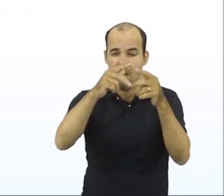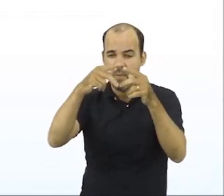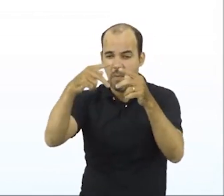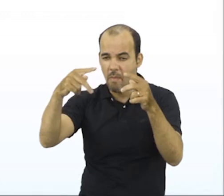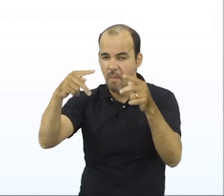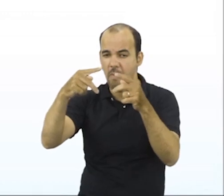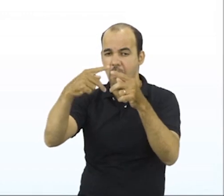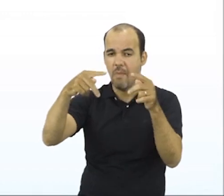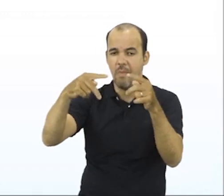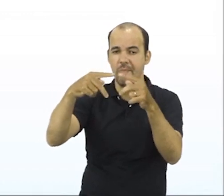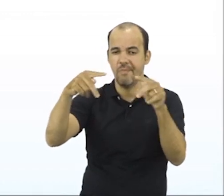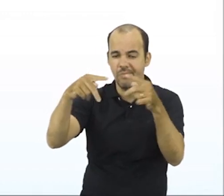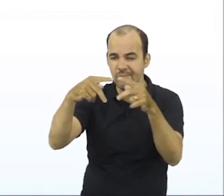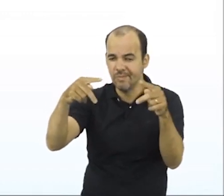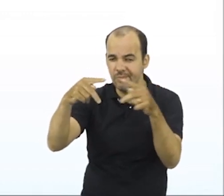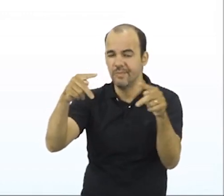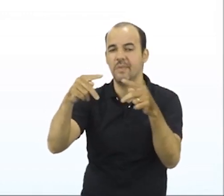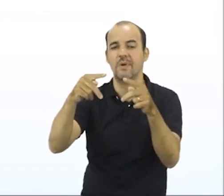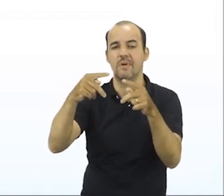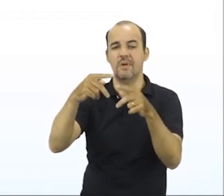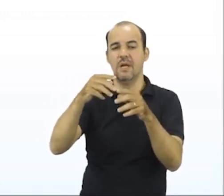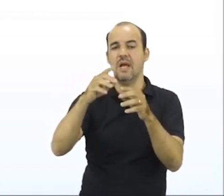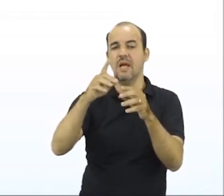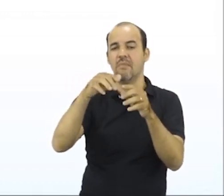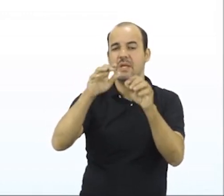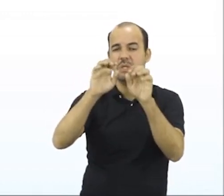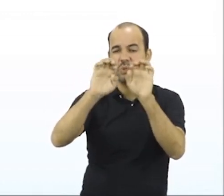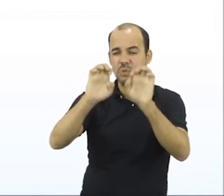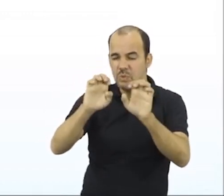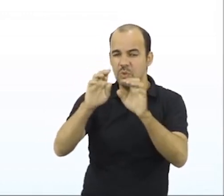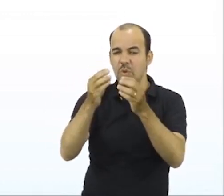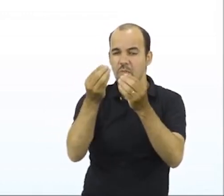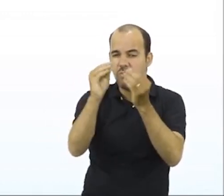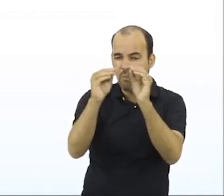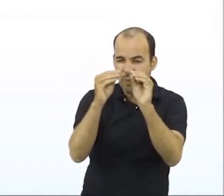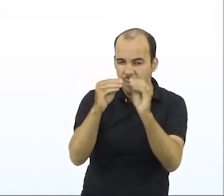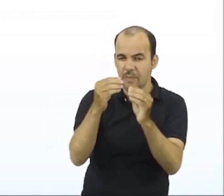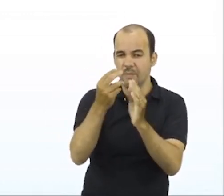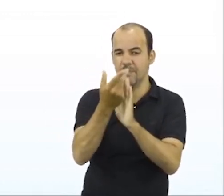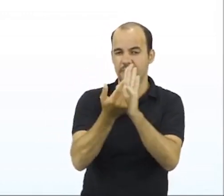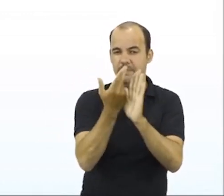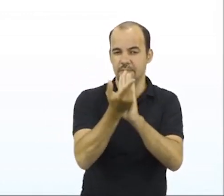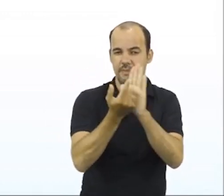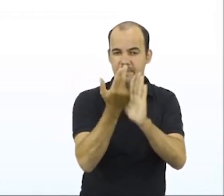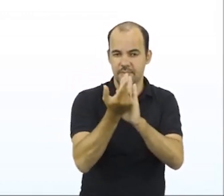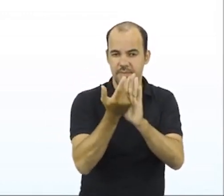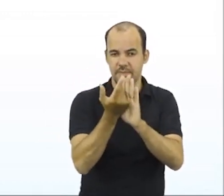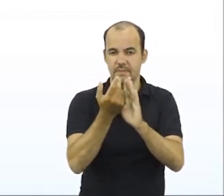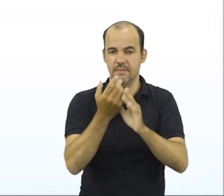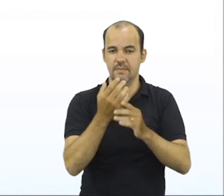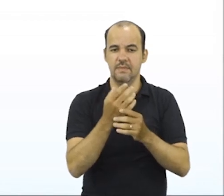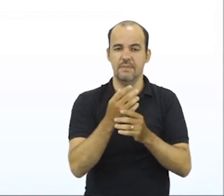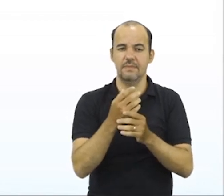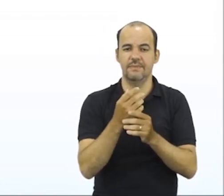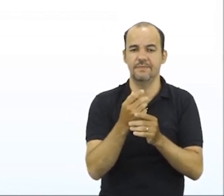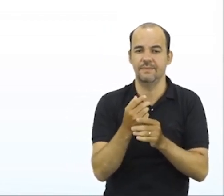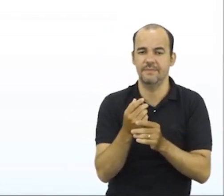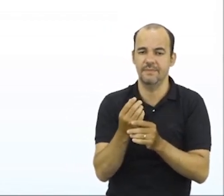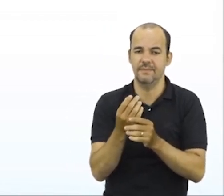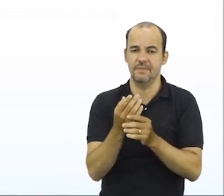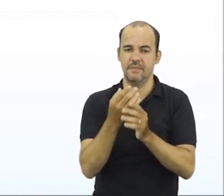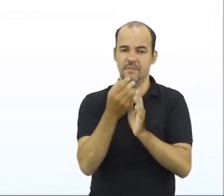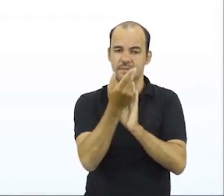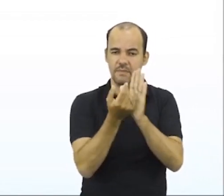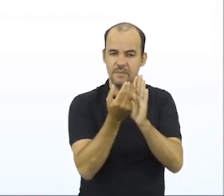deslizando aqui, tá? E eles ainda botam umas estruturazinhas assim, ó. Ele ainda vai botar tipo umas estruturazinhas